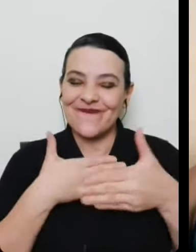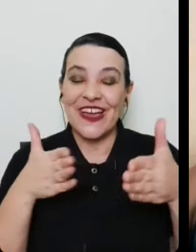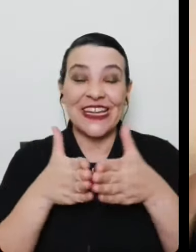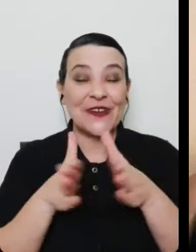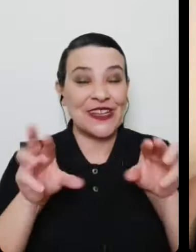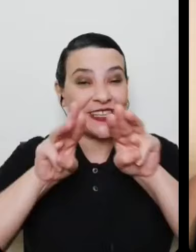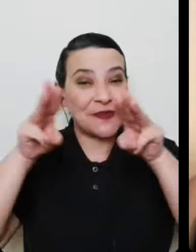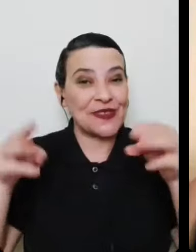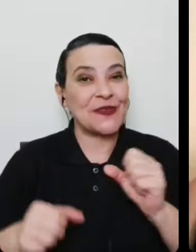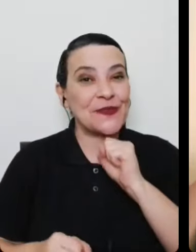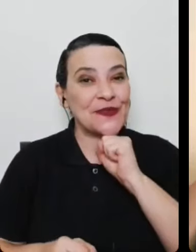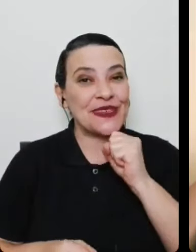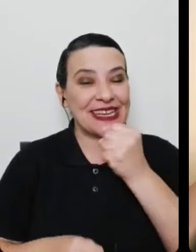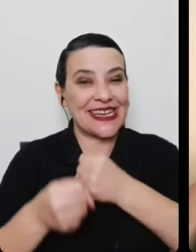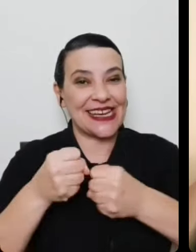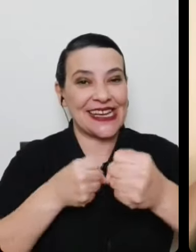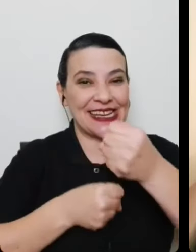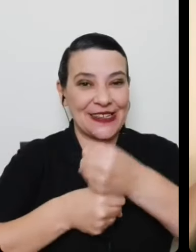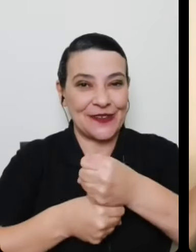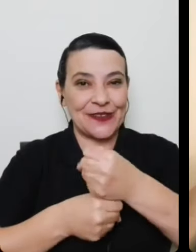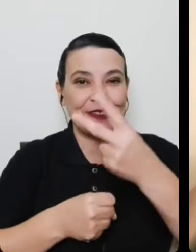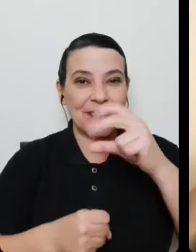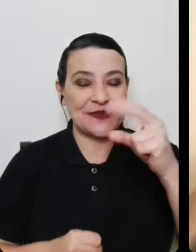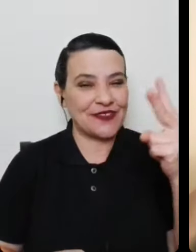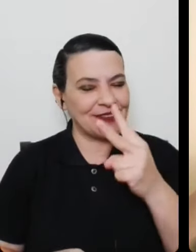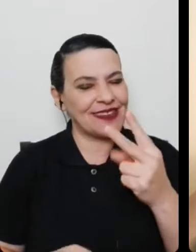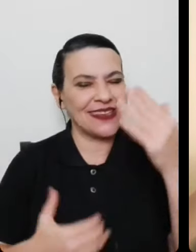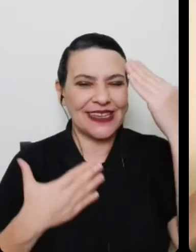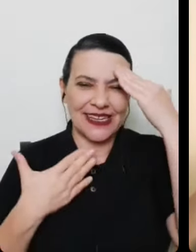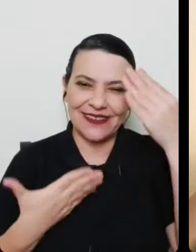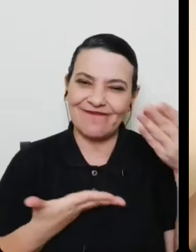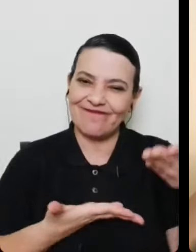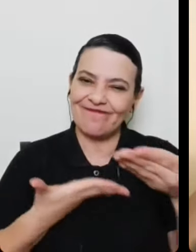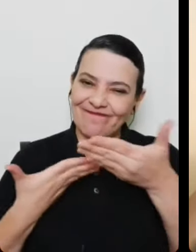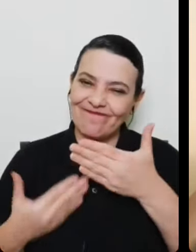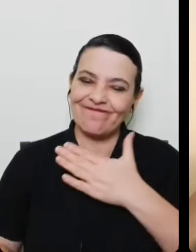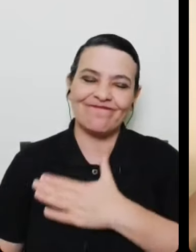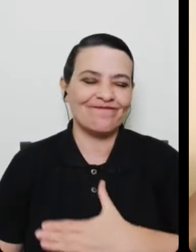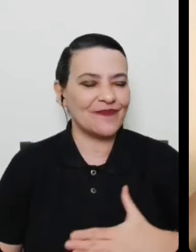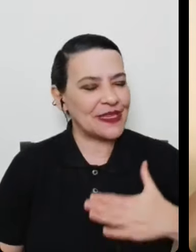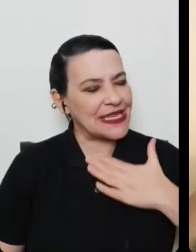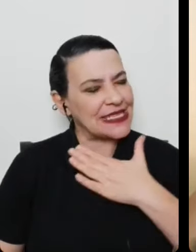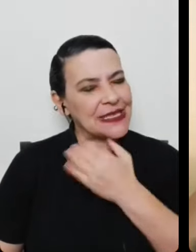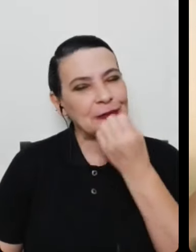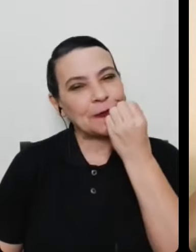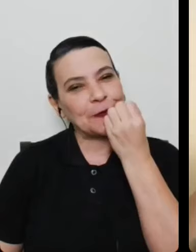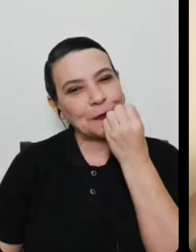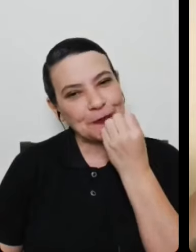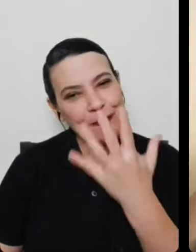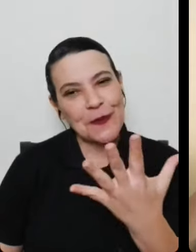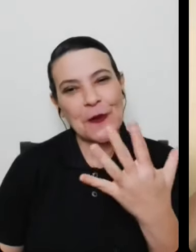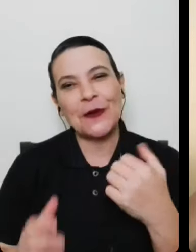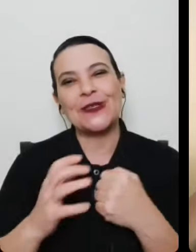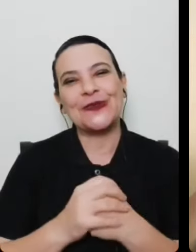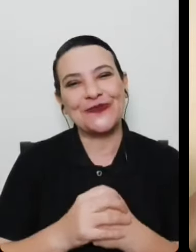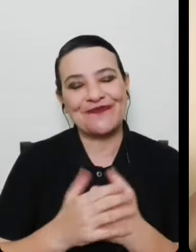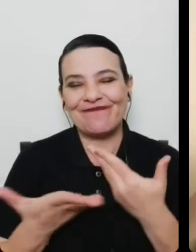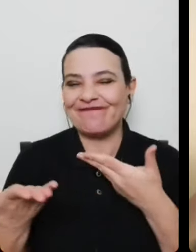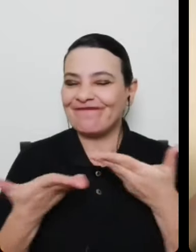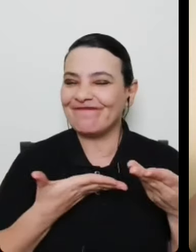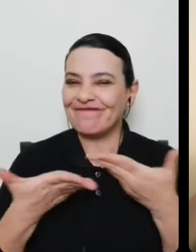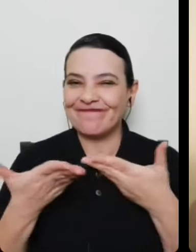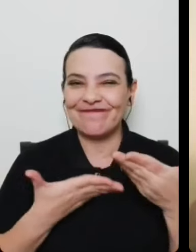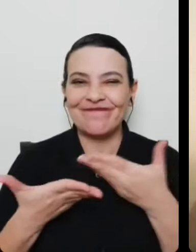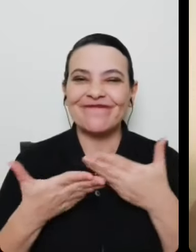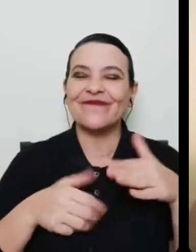então eu também quero agradecer você ter aceito o convite, viu, Leonardo? Foi um prazer, tem sido um prazer, né? A gente costurou um